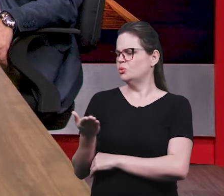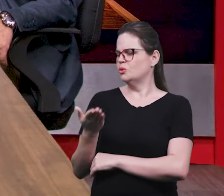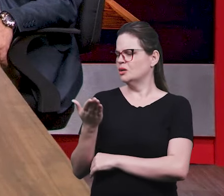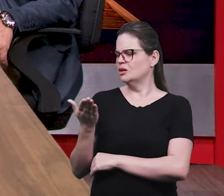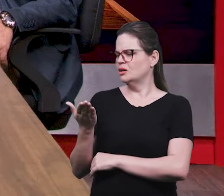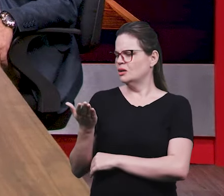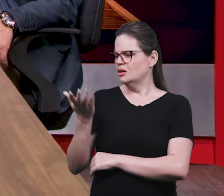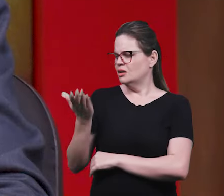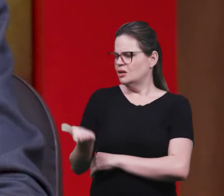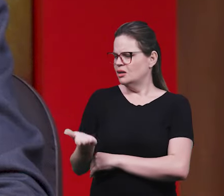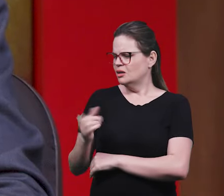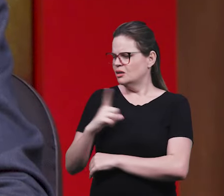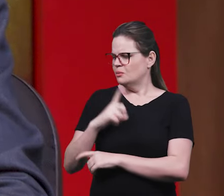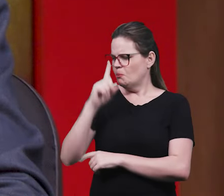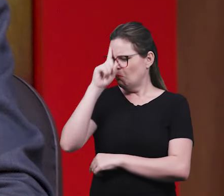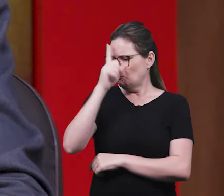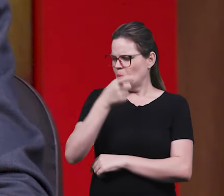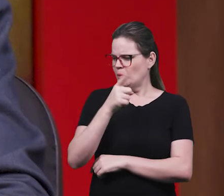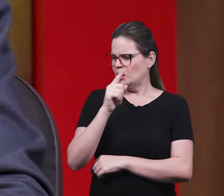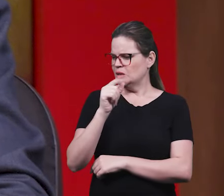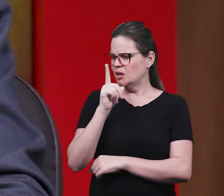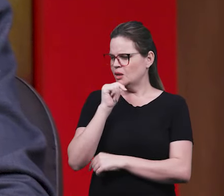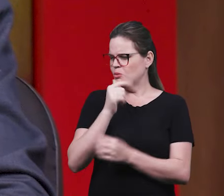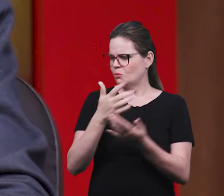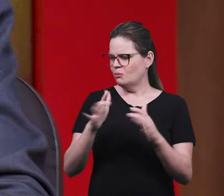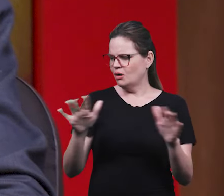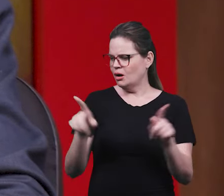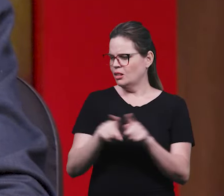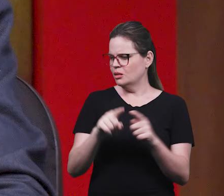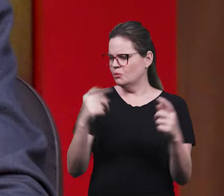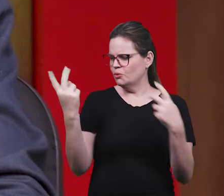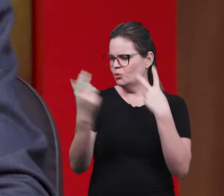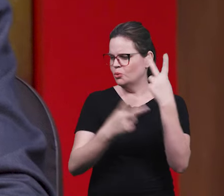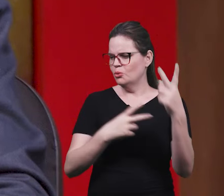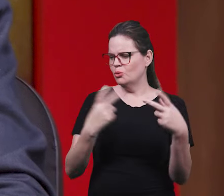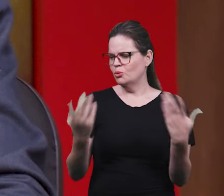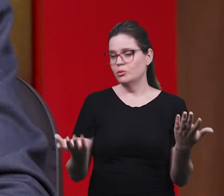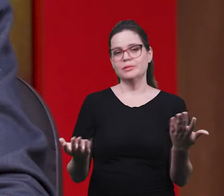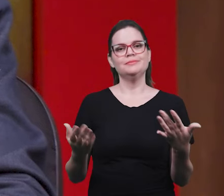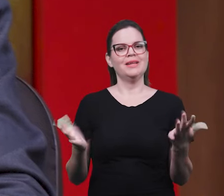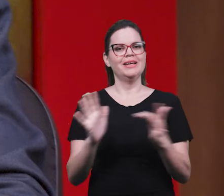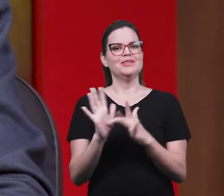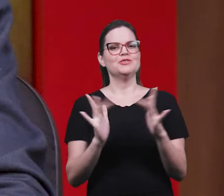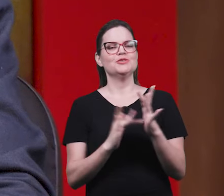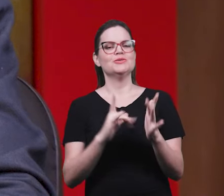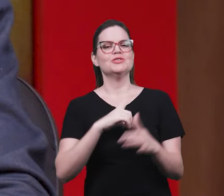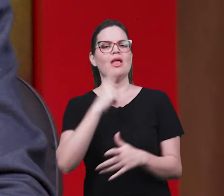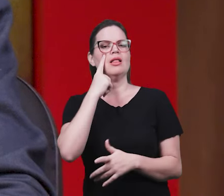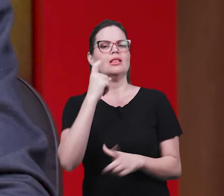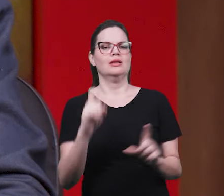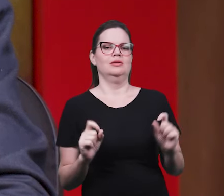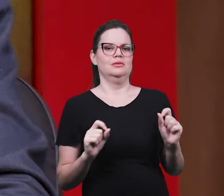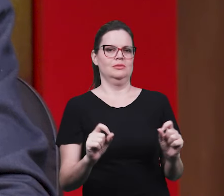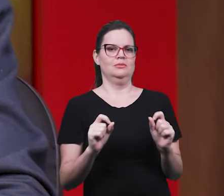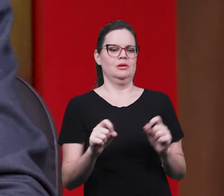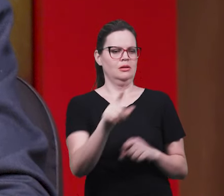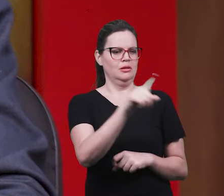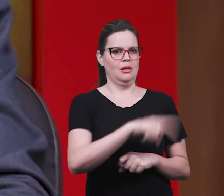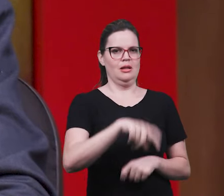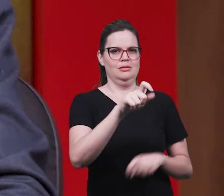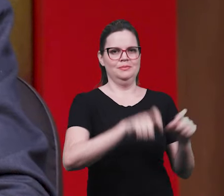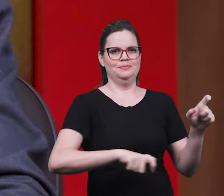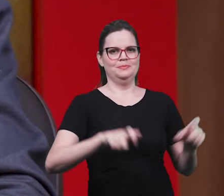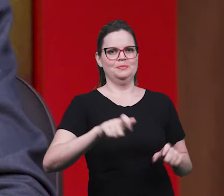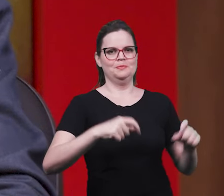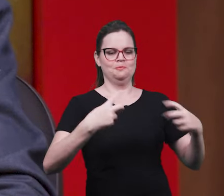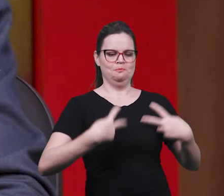poder sobre o vento, sobre a água. E o interesse do Senhor Jesus sempre foi no sentido de que o homem descobrisse o que